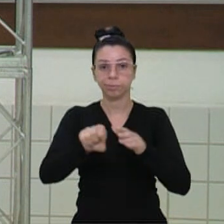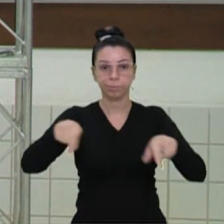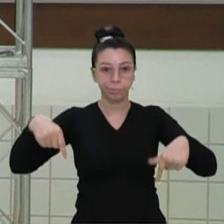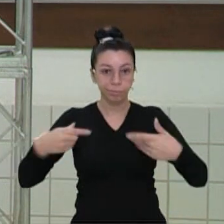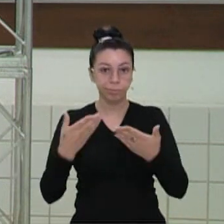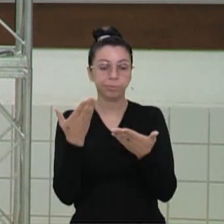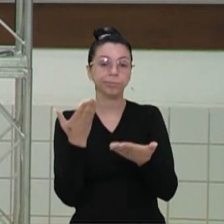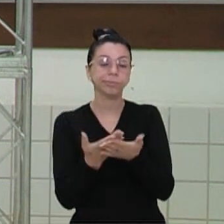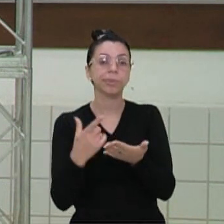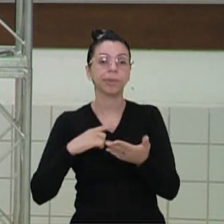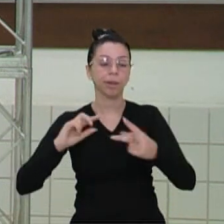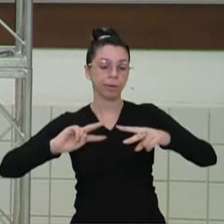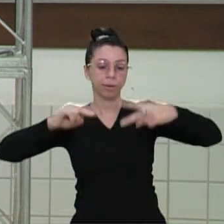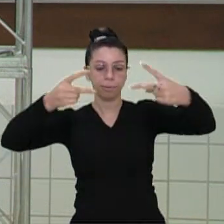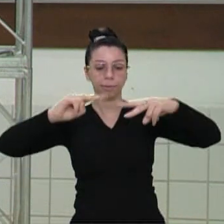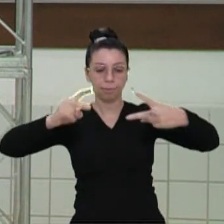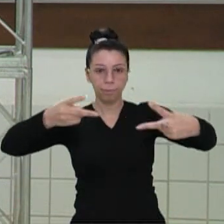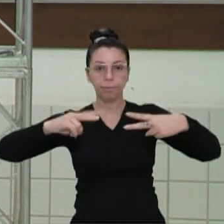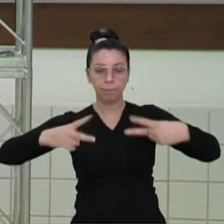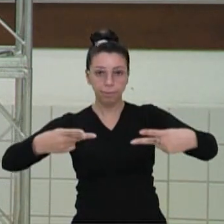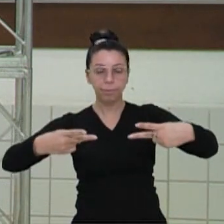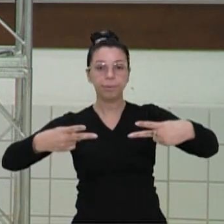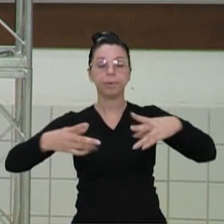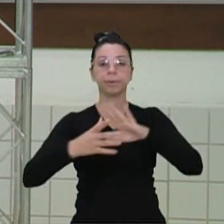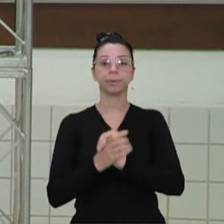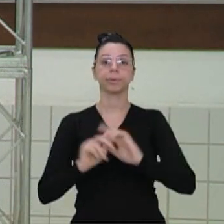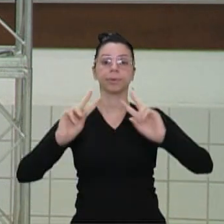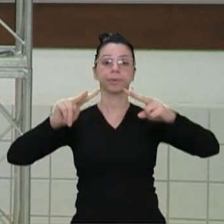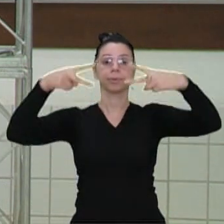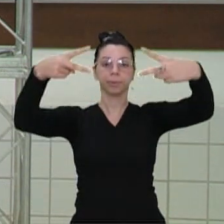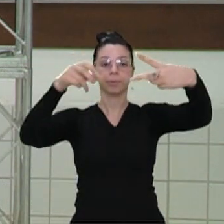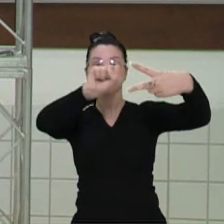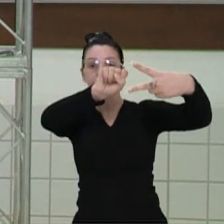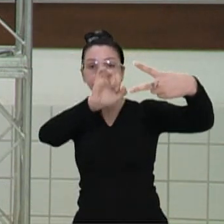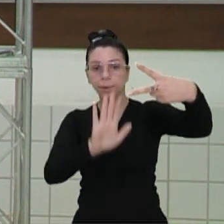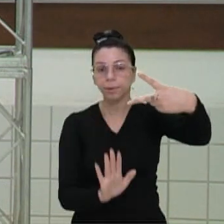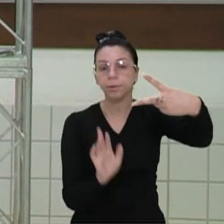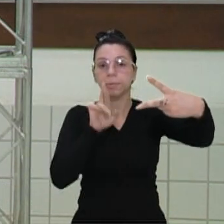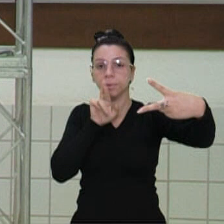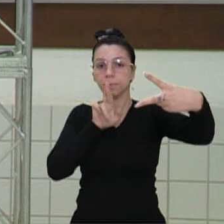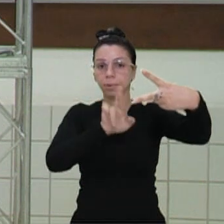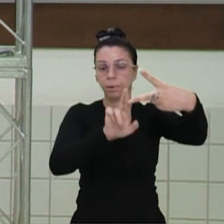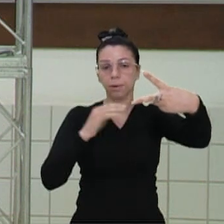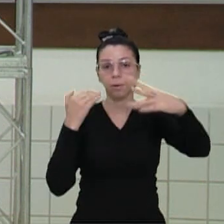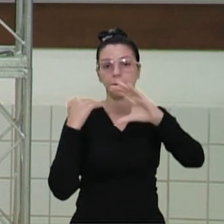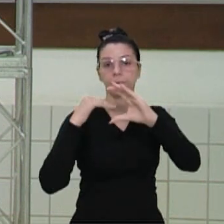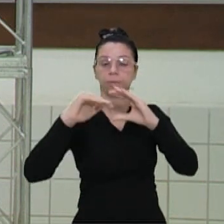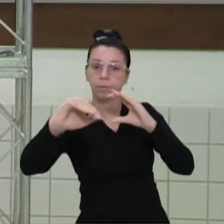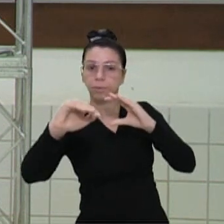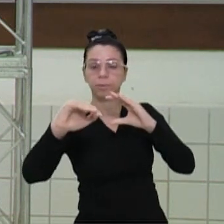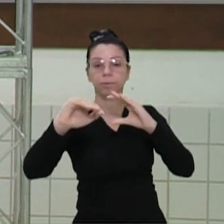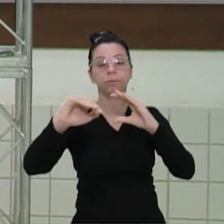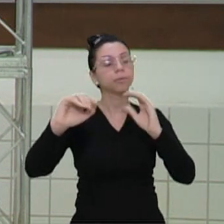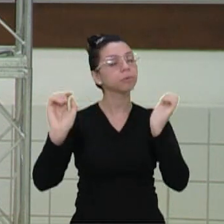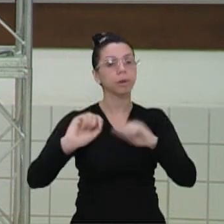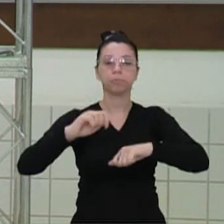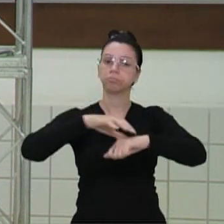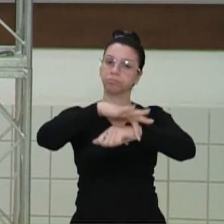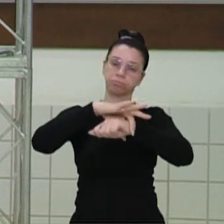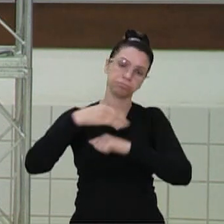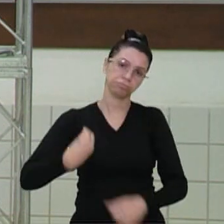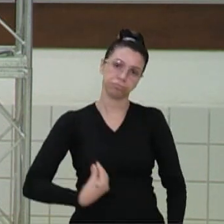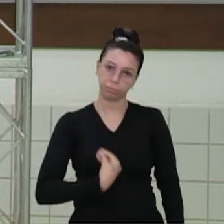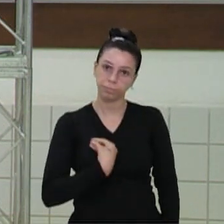Google, lá tem os links de tudo, do livro, tem o link da atividade que você responde e envia a atividade, automaticamente você tem a